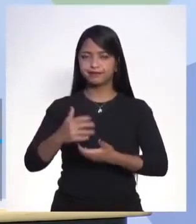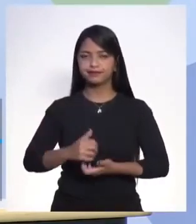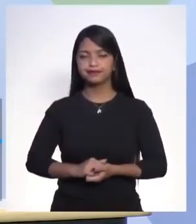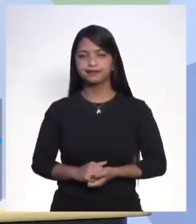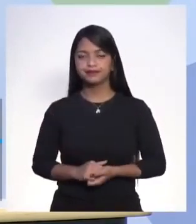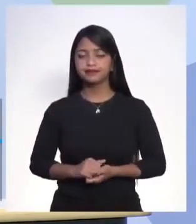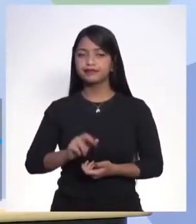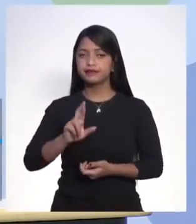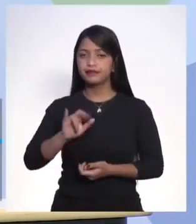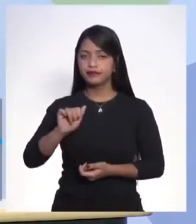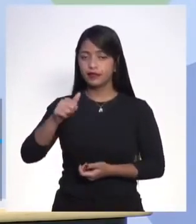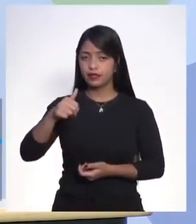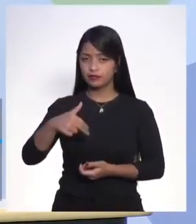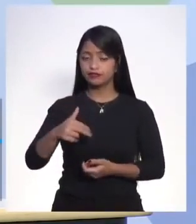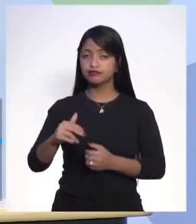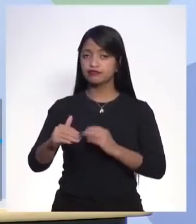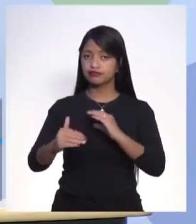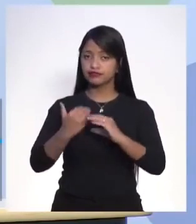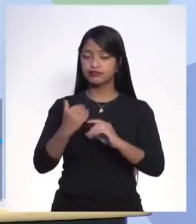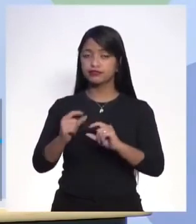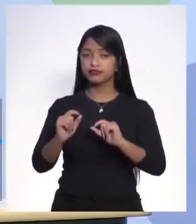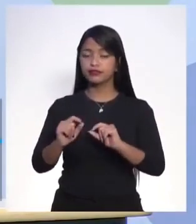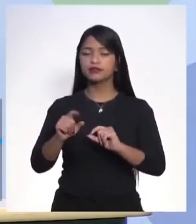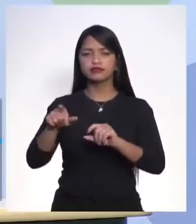O Rian colocou também que foi escrita em